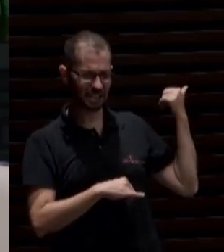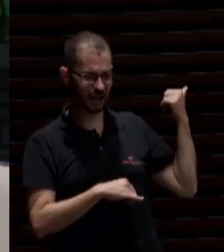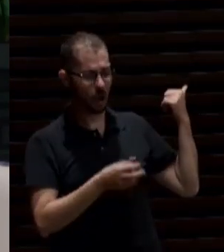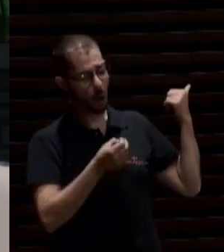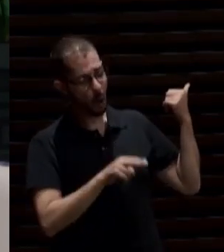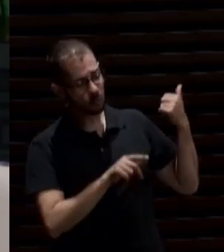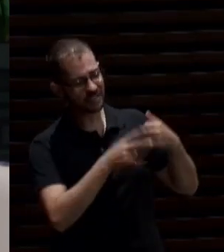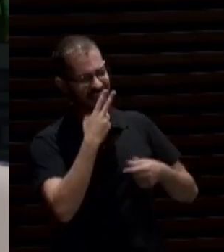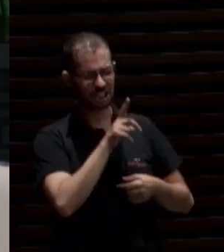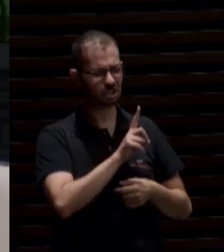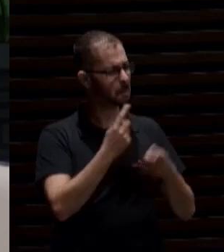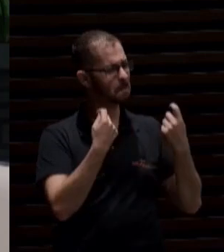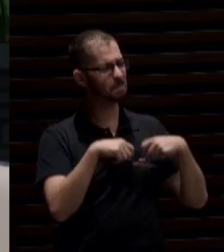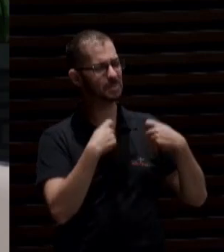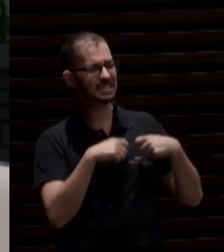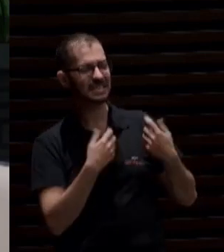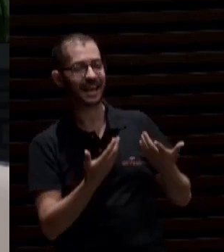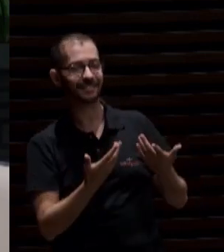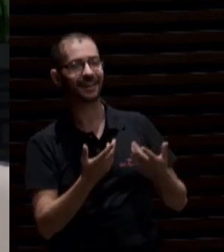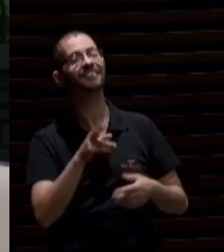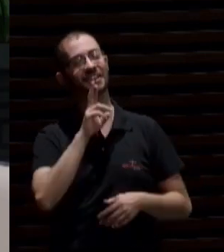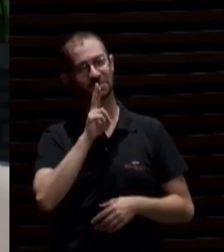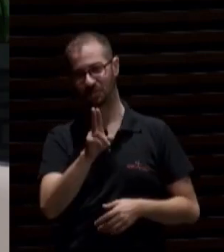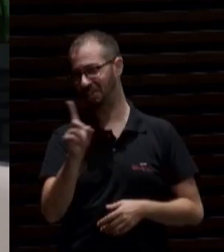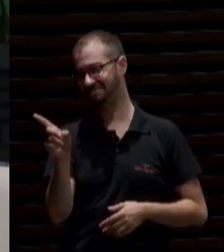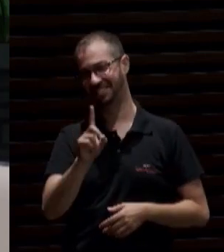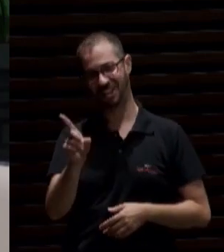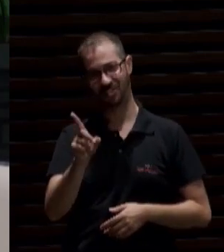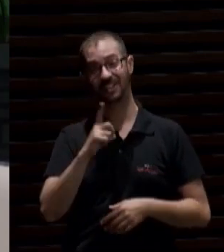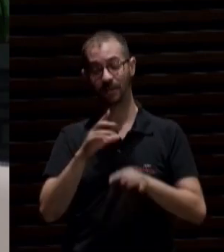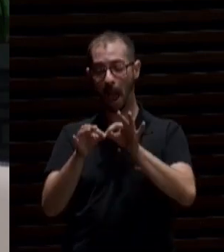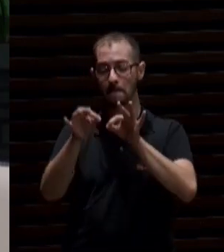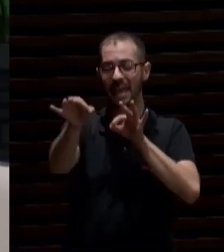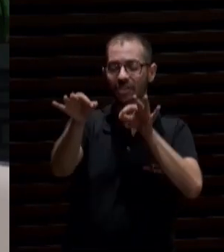acha que foi desnecessário? Ele vai dizer que não, que foi na medida certa.